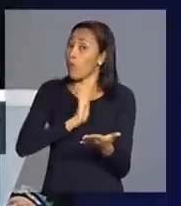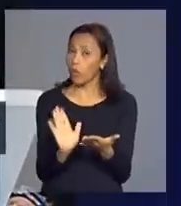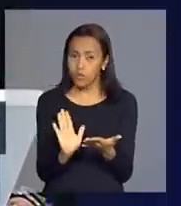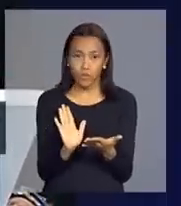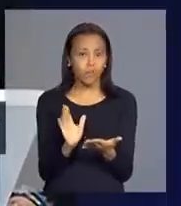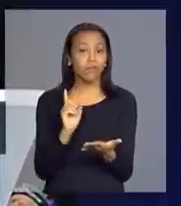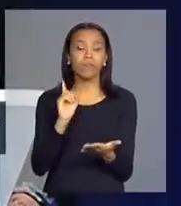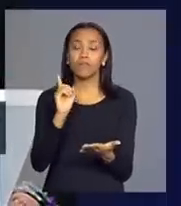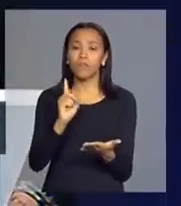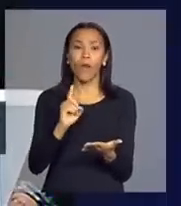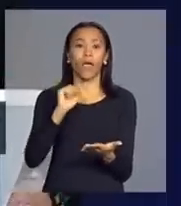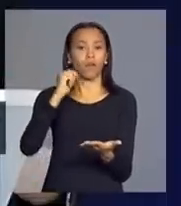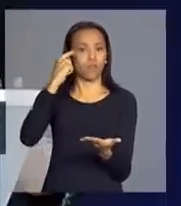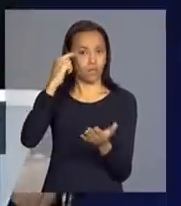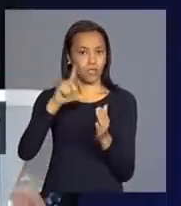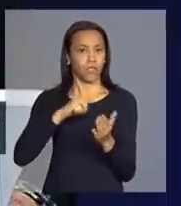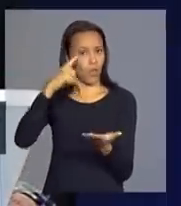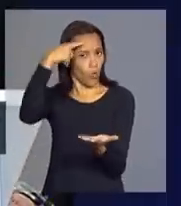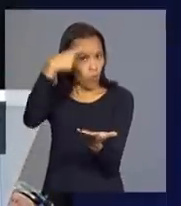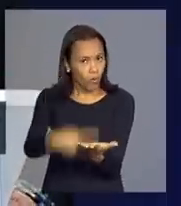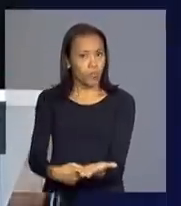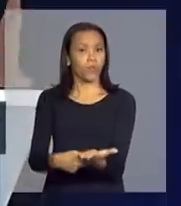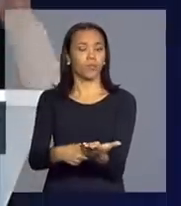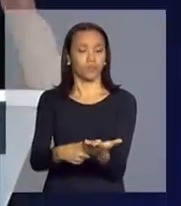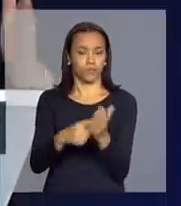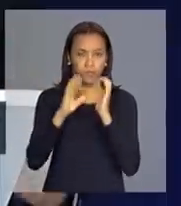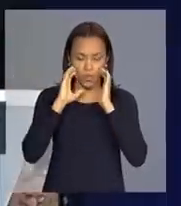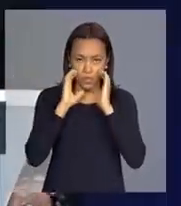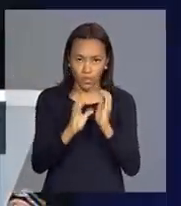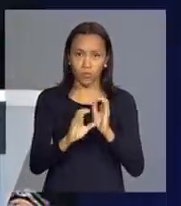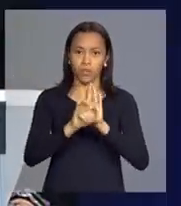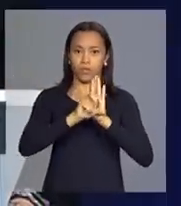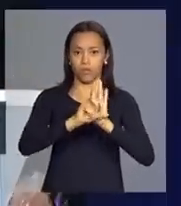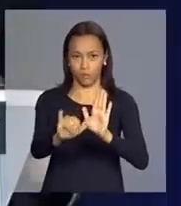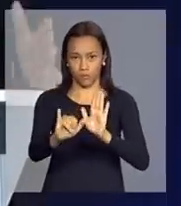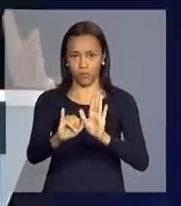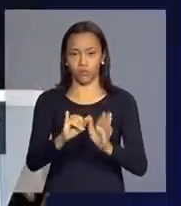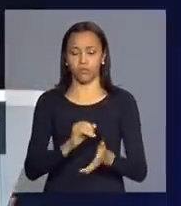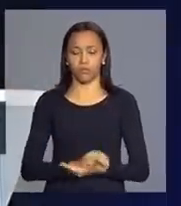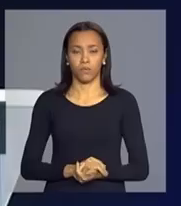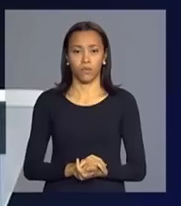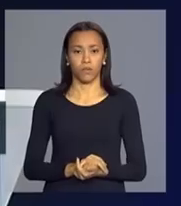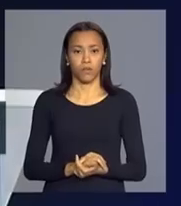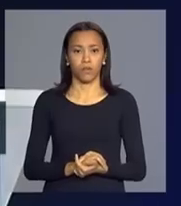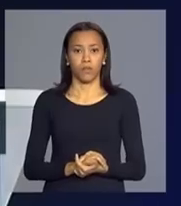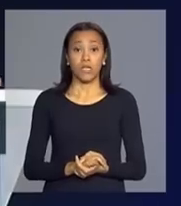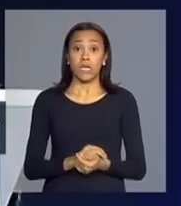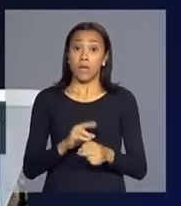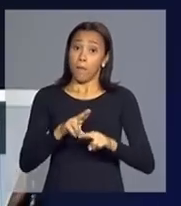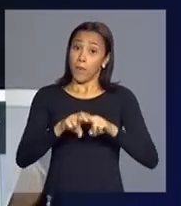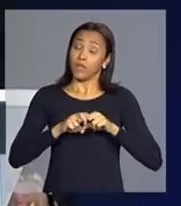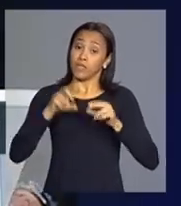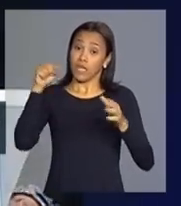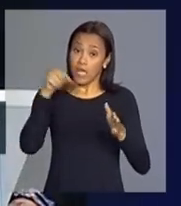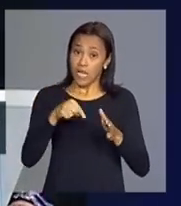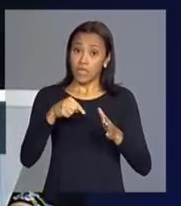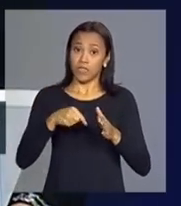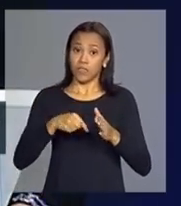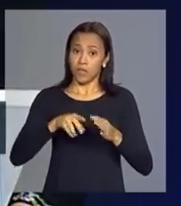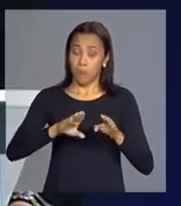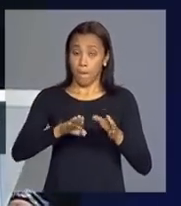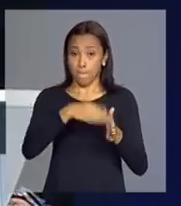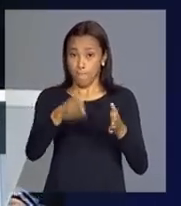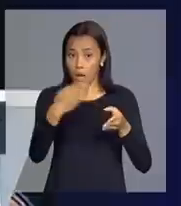uma questão de vontade, é uma questão de respeito à lei. Porém, este processo está sob